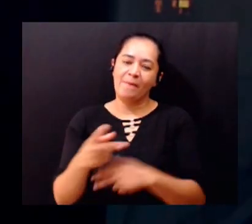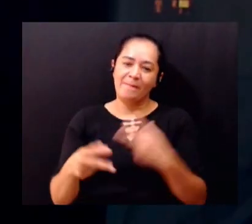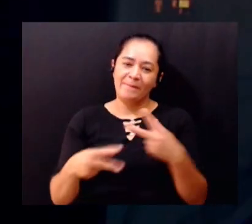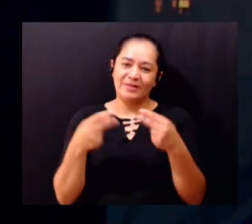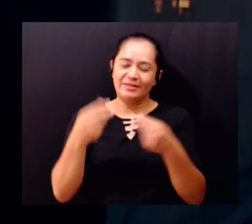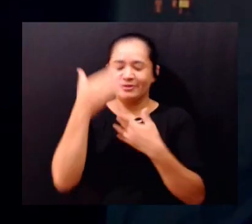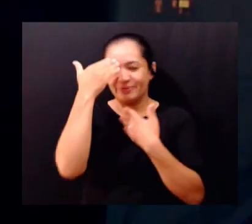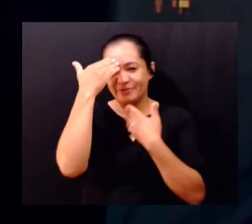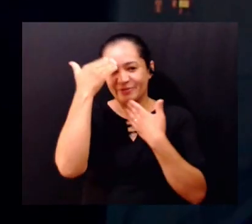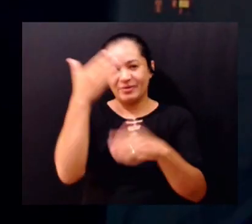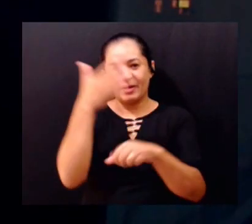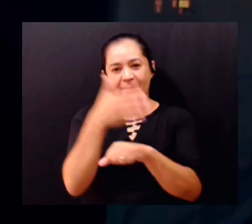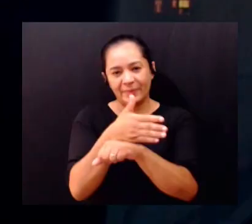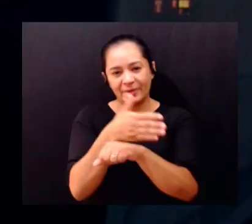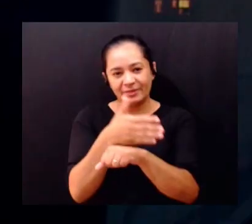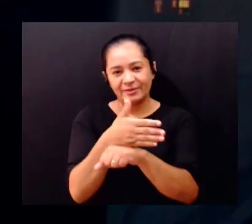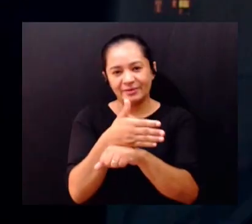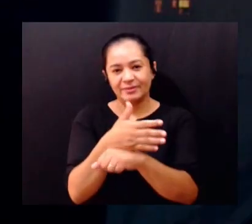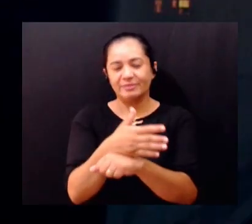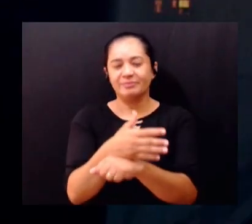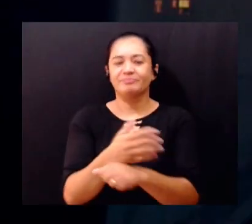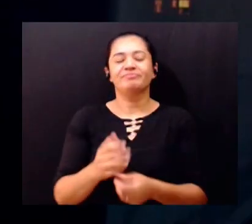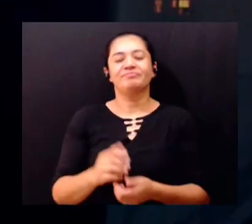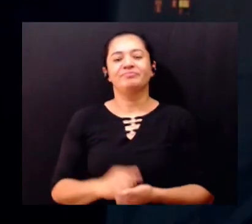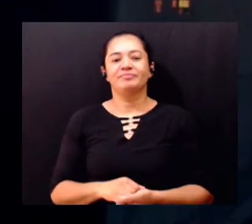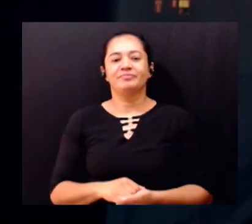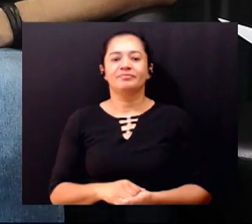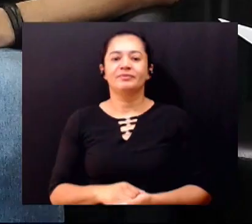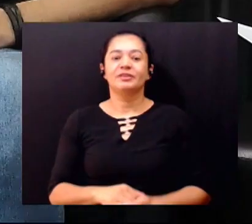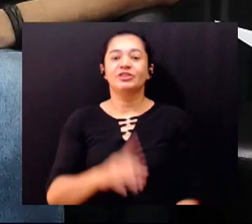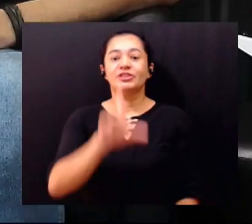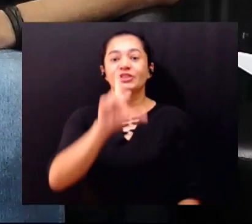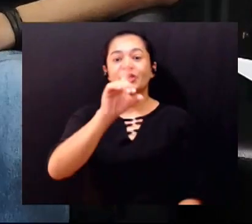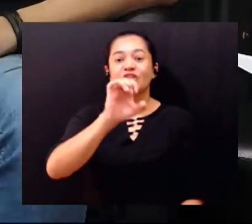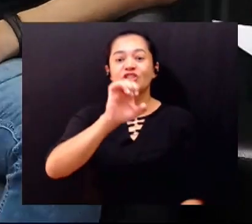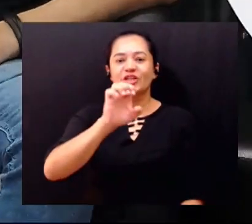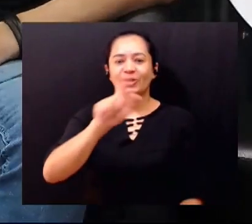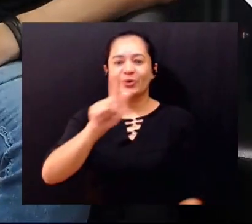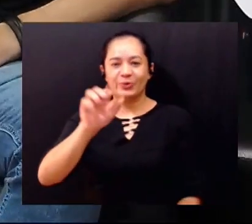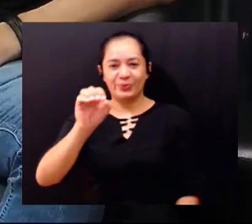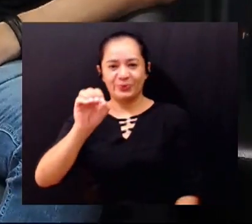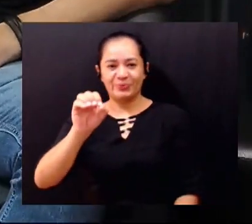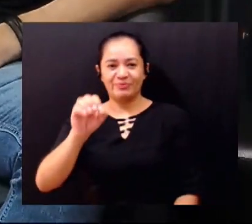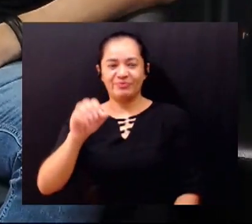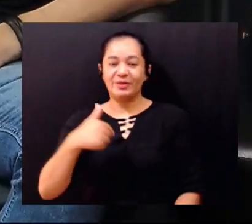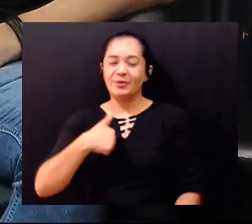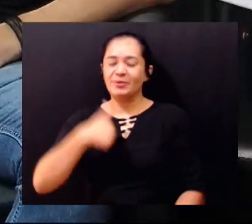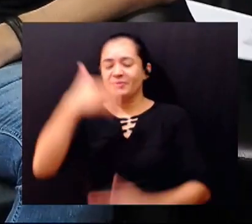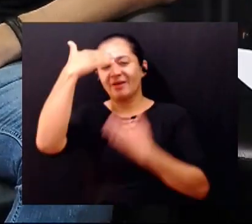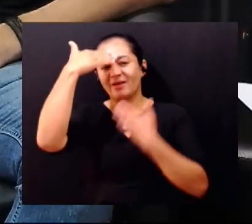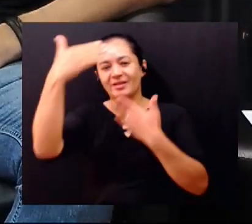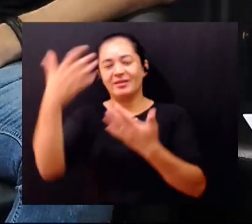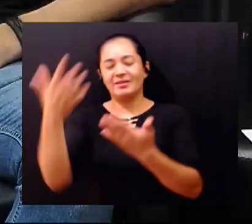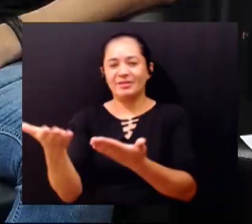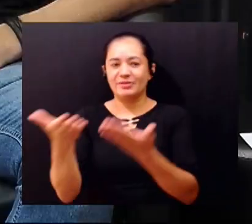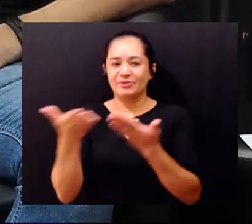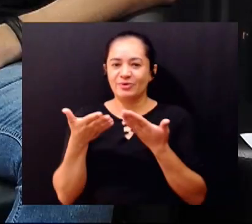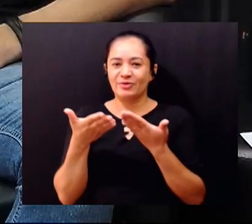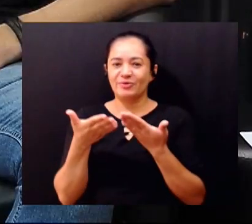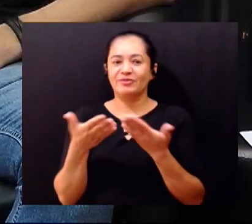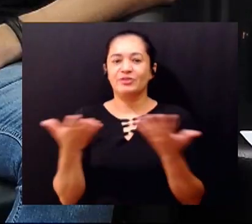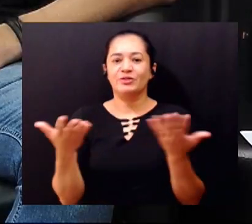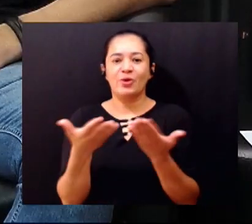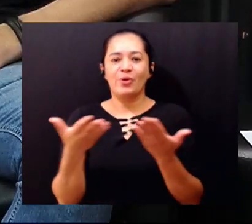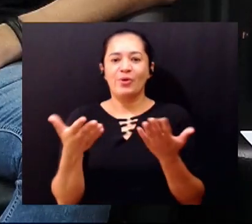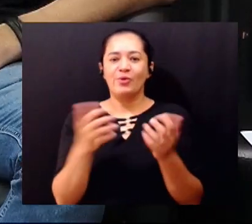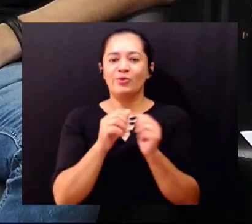sua contribuição, viu, Wander? Obrigada mesmo. Professor Diego. Vamos lá, eu agradeço, né, o convite, o espaço, estar aqui com grandes, né,